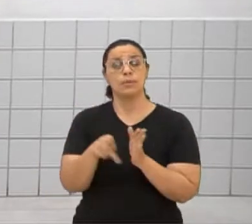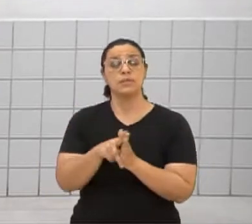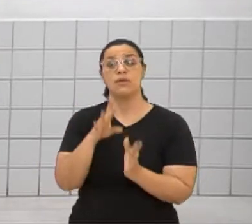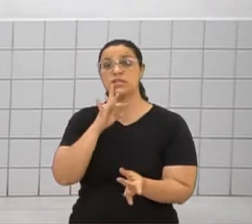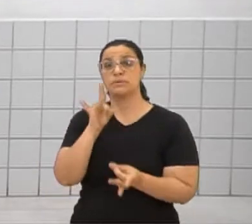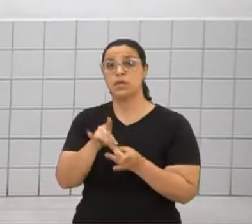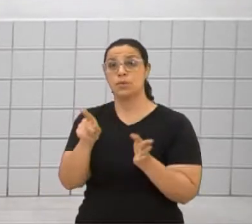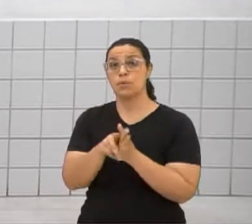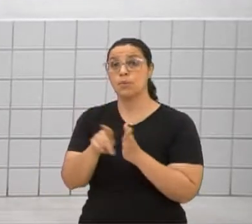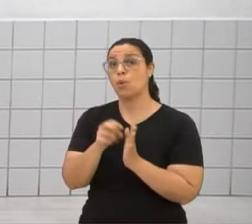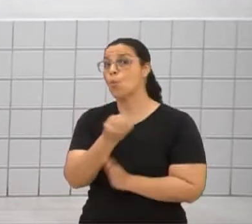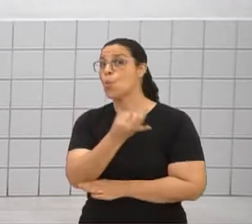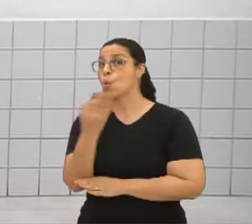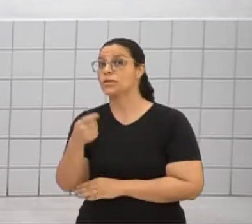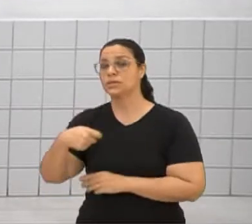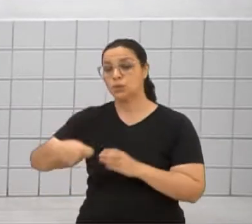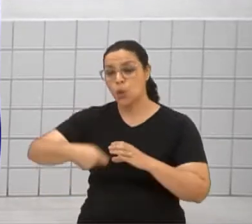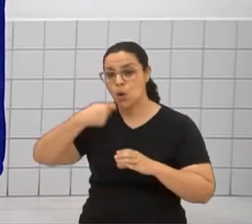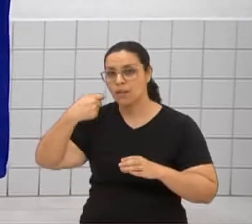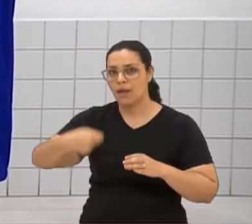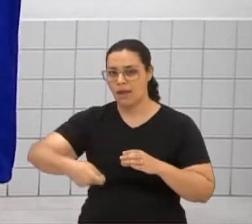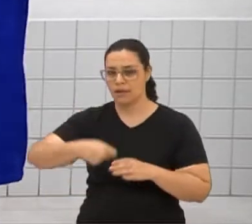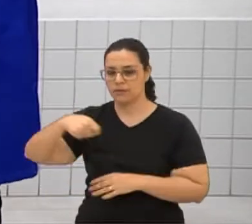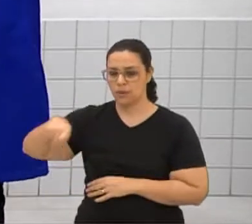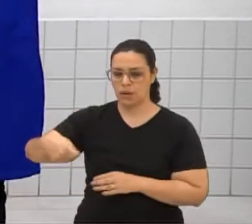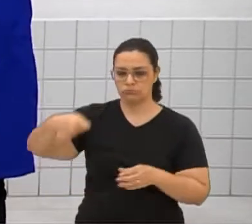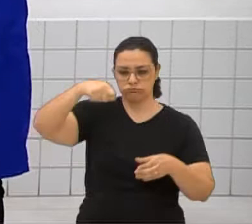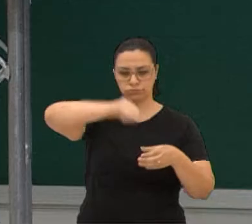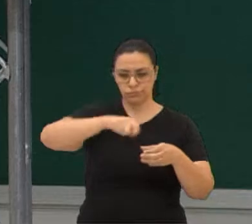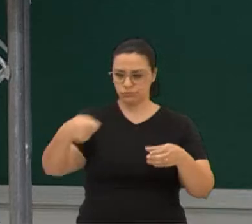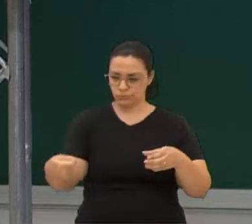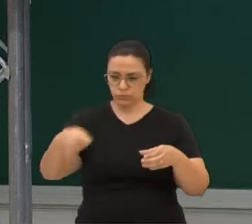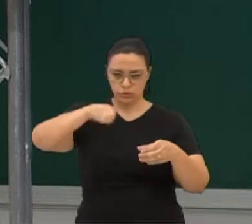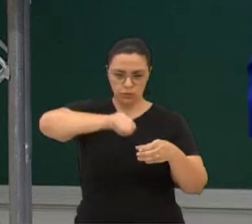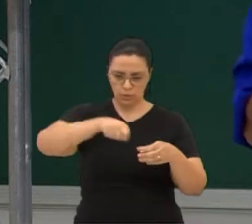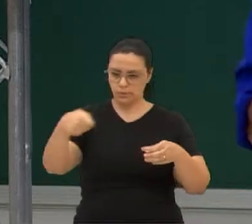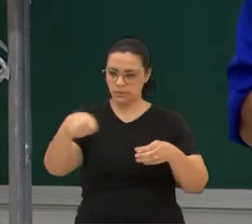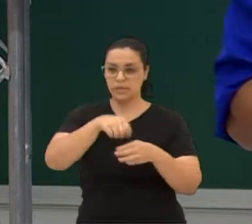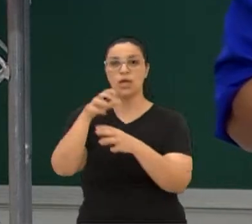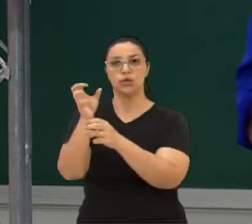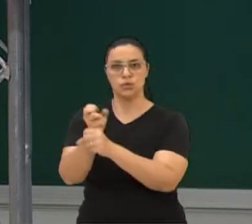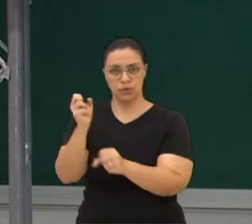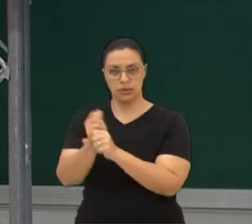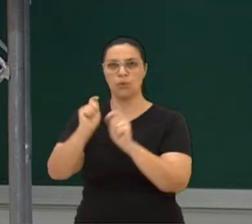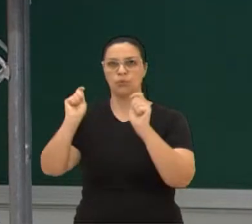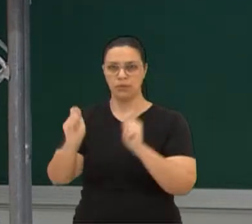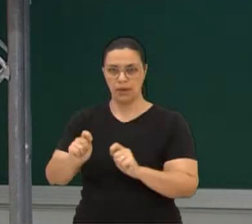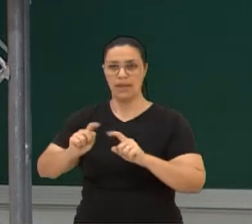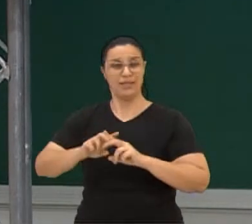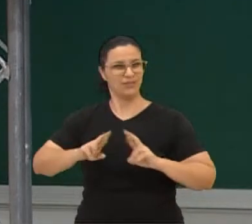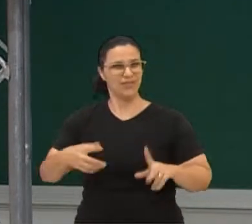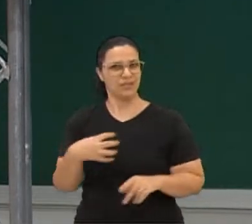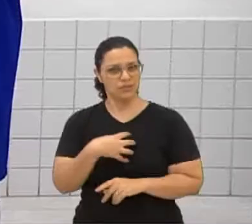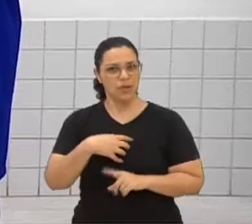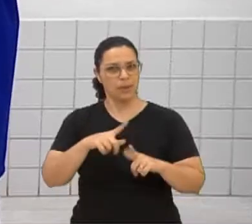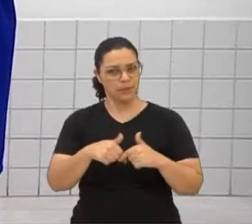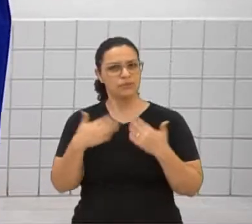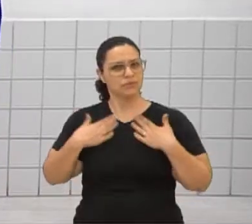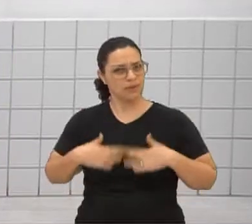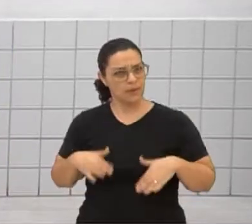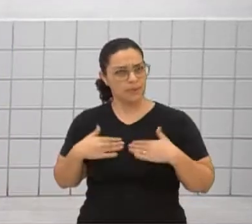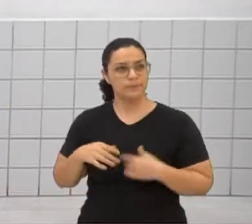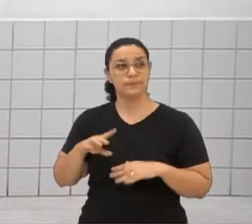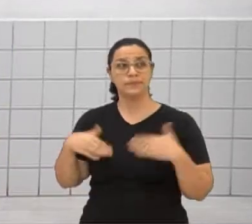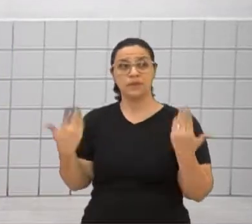se especifica as colheres de açúcar tá aí sim eu posso contar as colheres né gente entendendo a diferença Fica